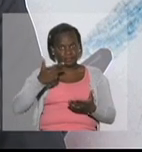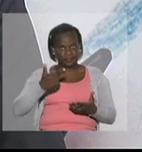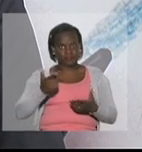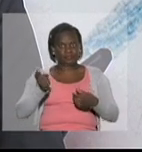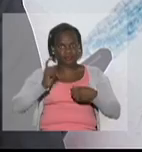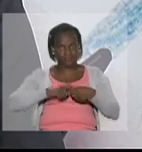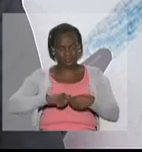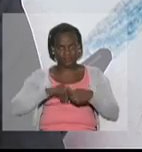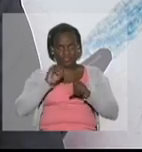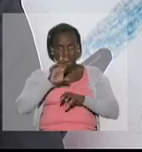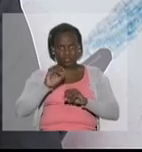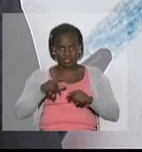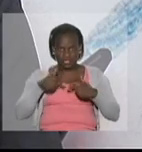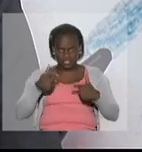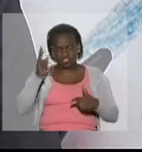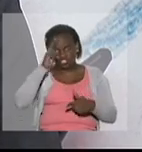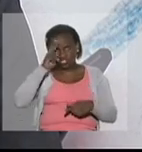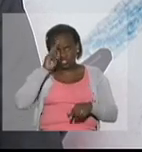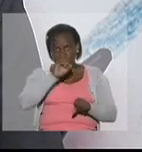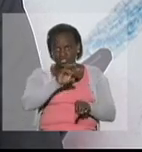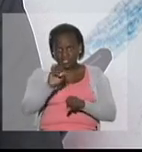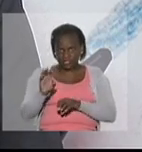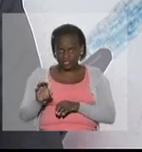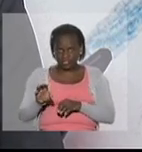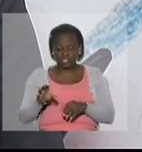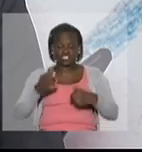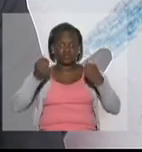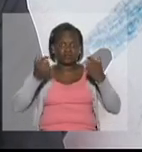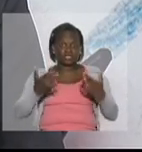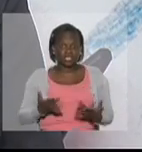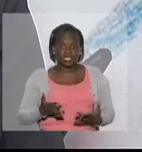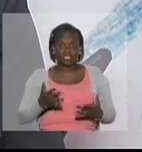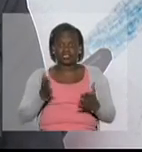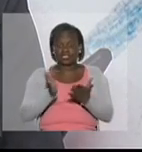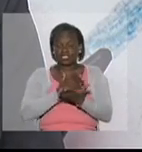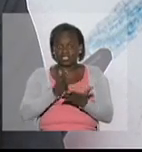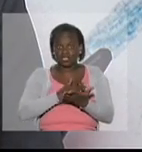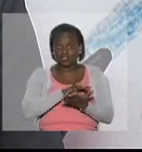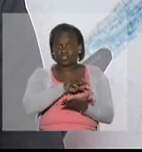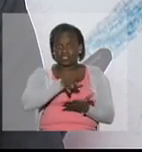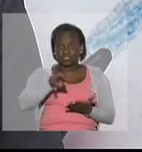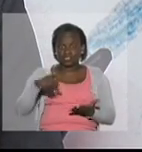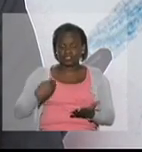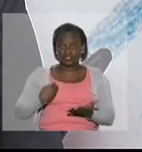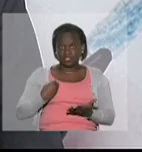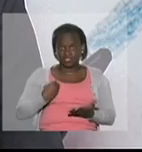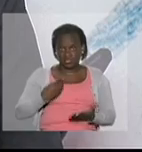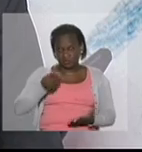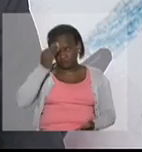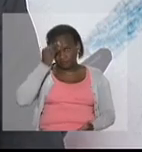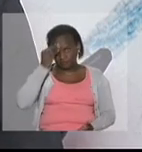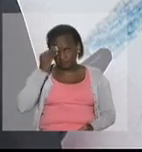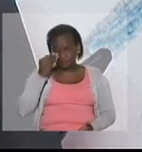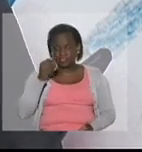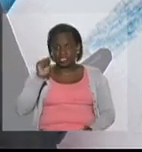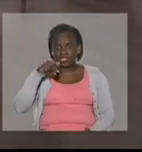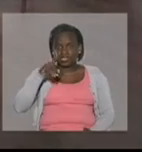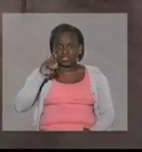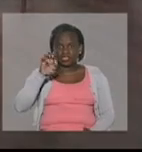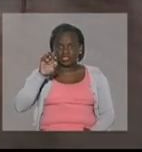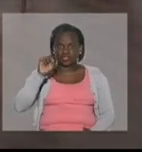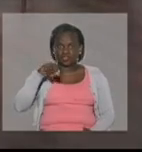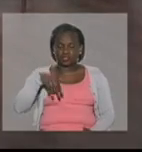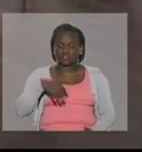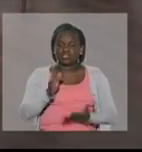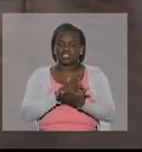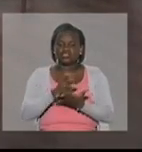Nós estamos no segundo bloco do Educação Histórias que Ensinam, falando sobre as obras que marcaram as nossas vidas. Anderson,